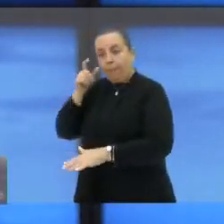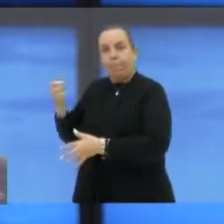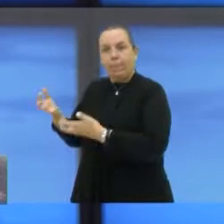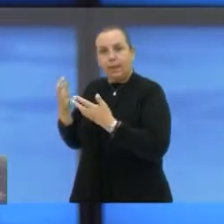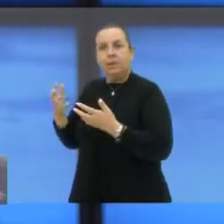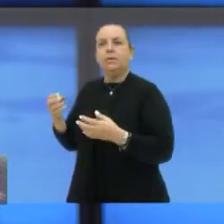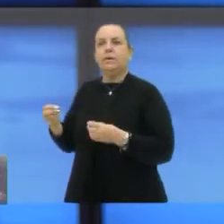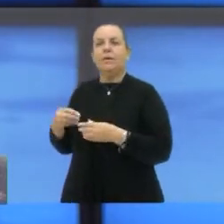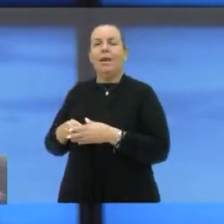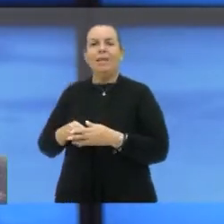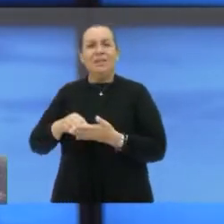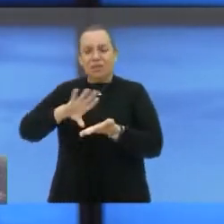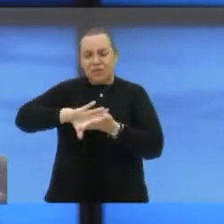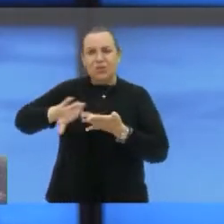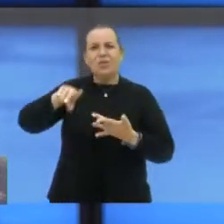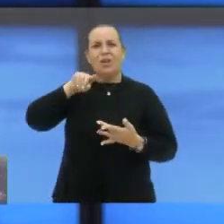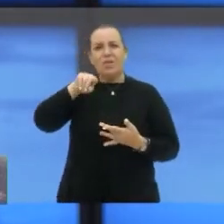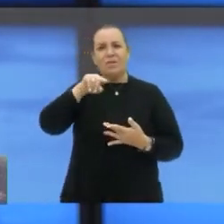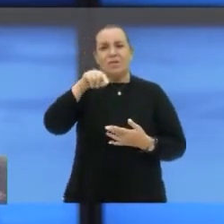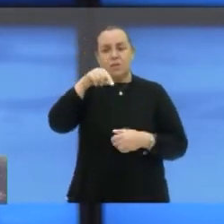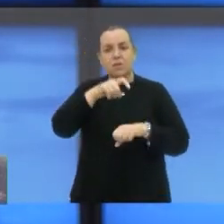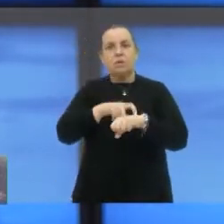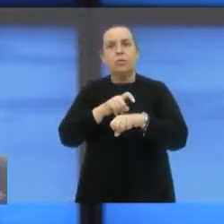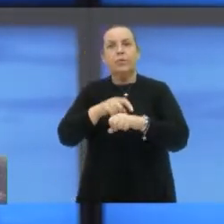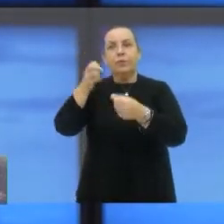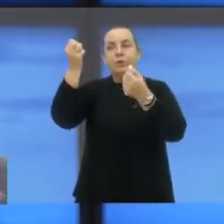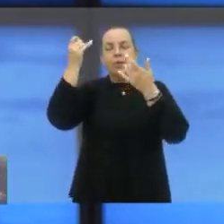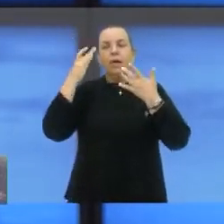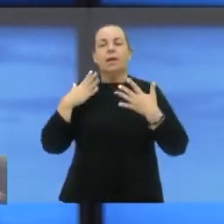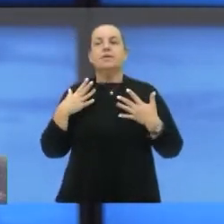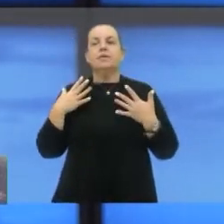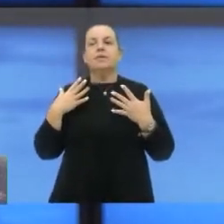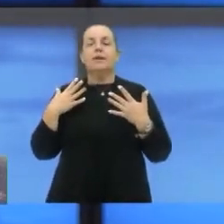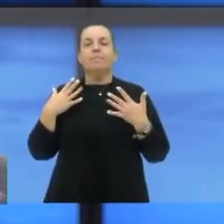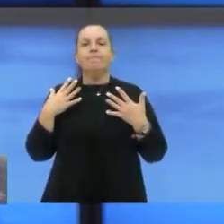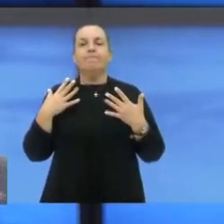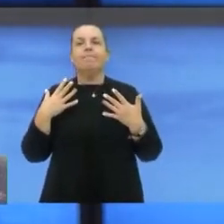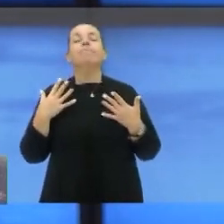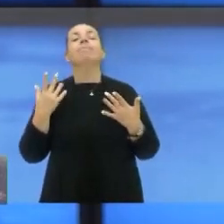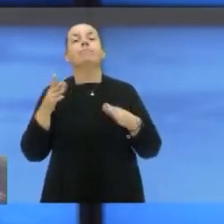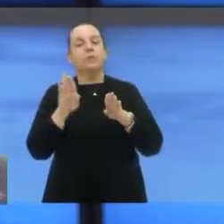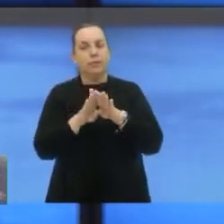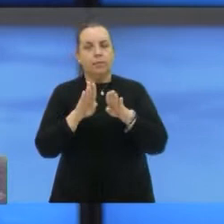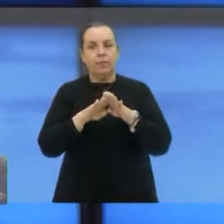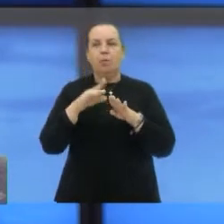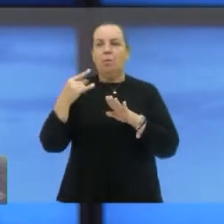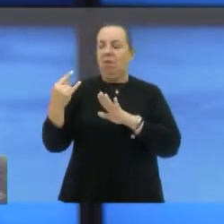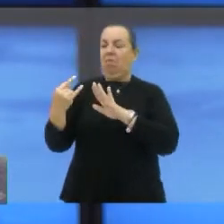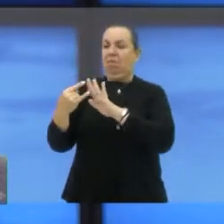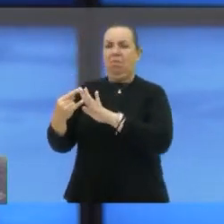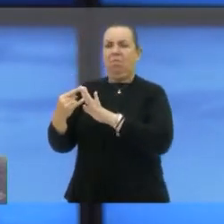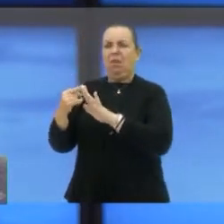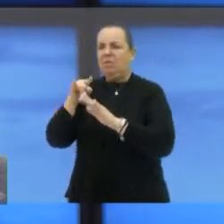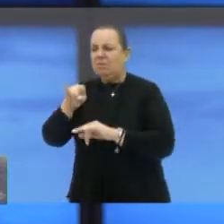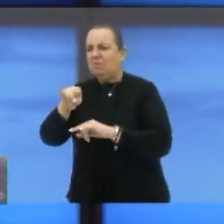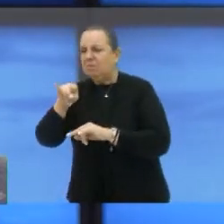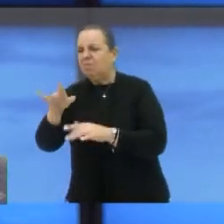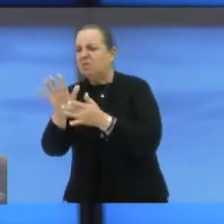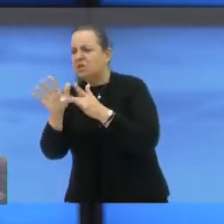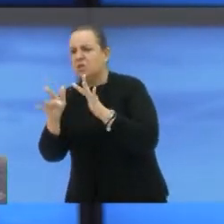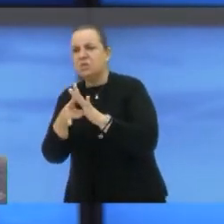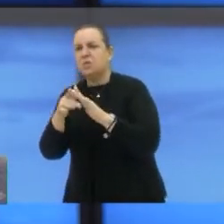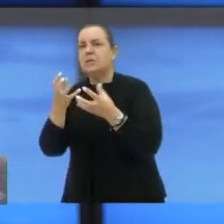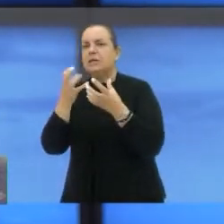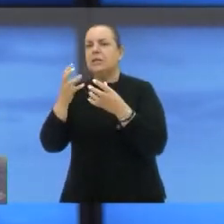encardido, quer tirar você desse momento de graça. Assim como tentou Jesus, e quis que Jesus também descesse